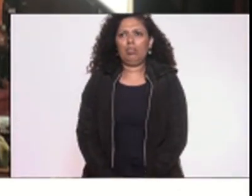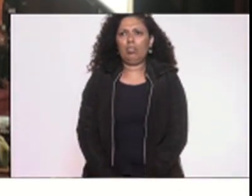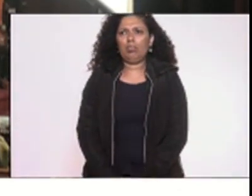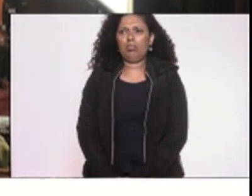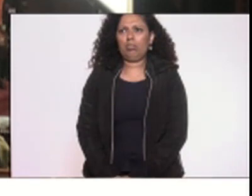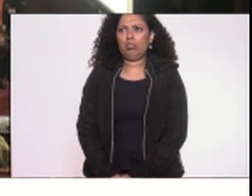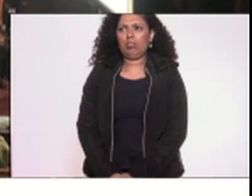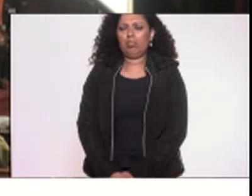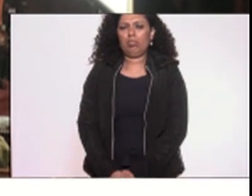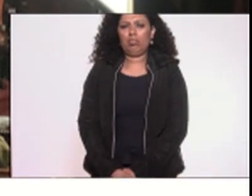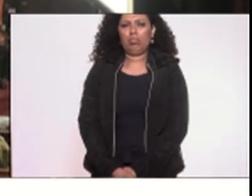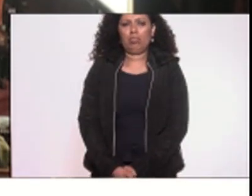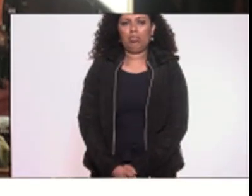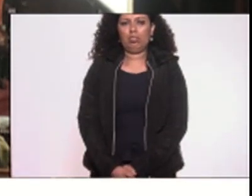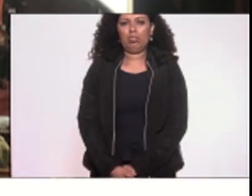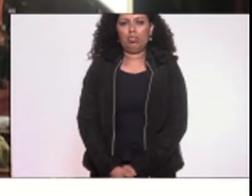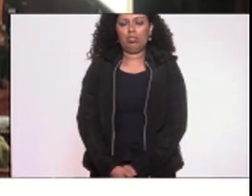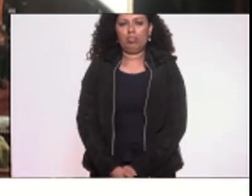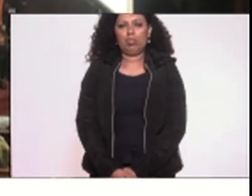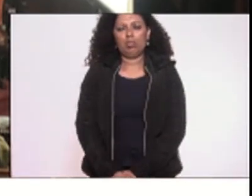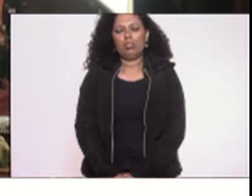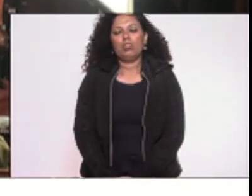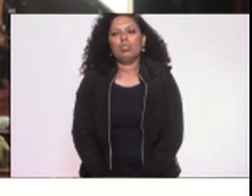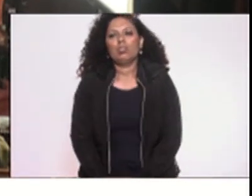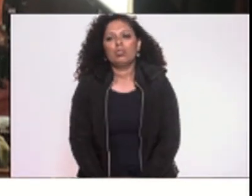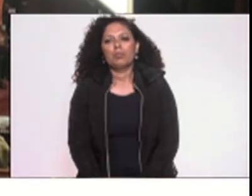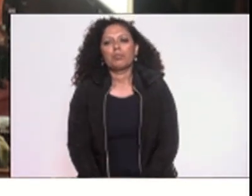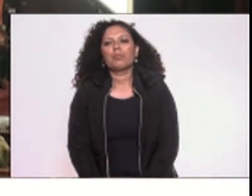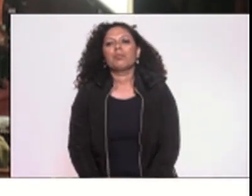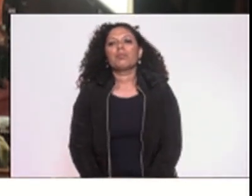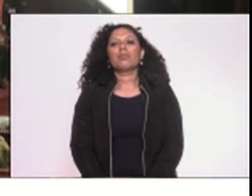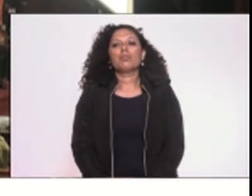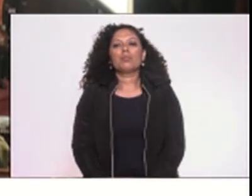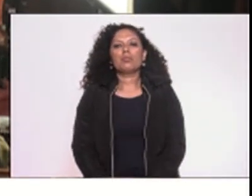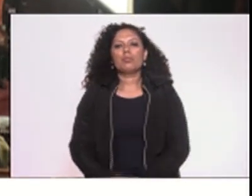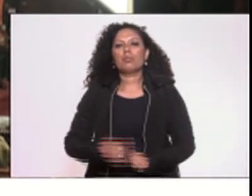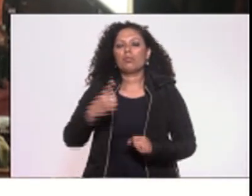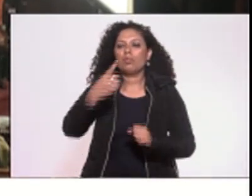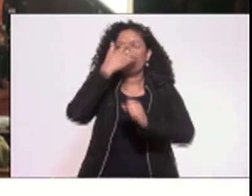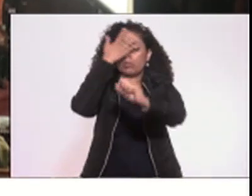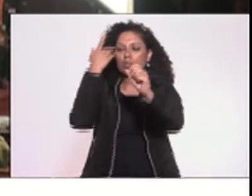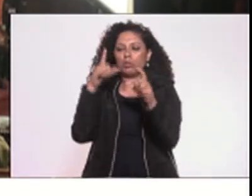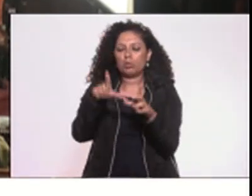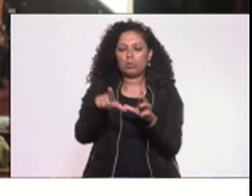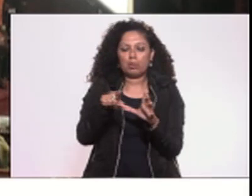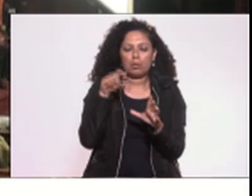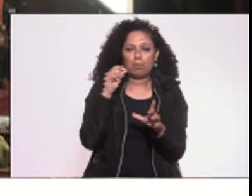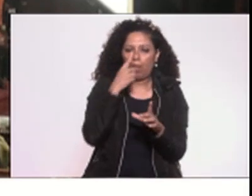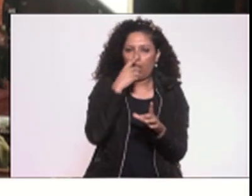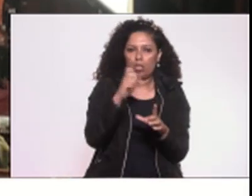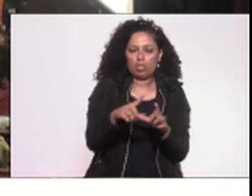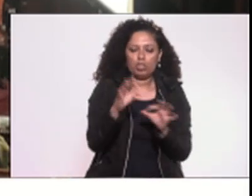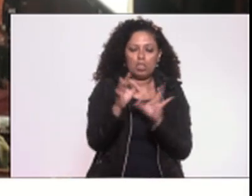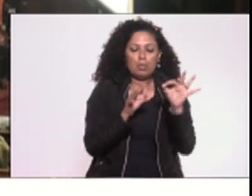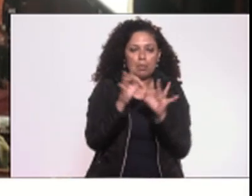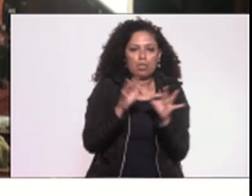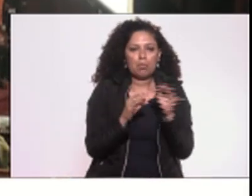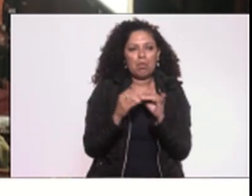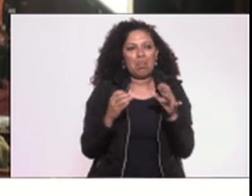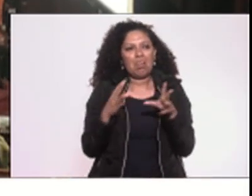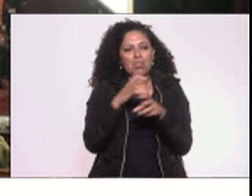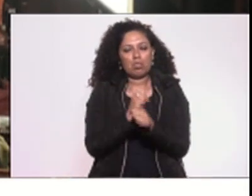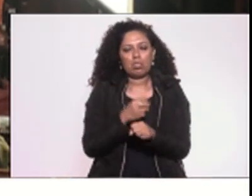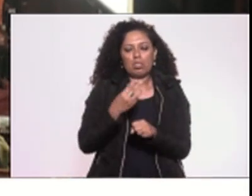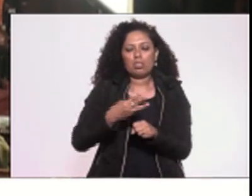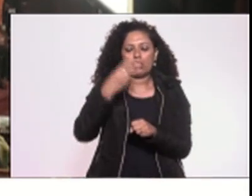Pode voltar mais um. Tá, aqui. Um catador, ele tem em média, ele produz em média em torno de 3